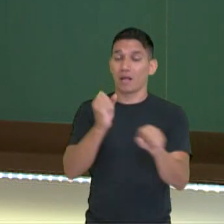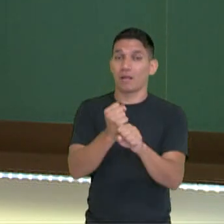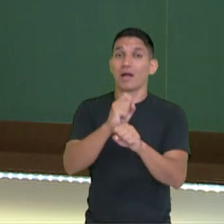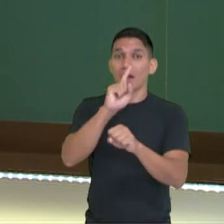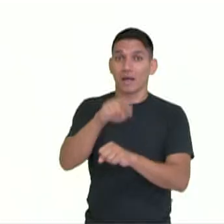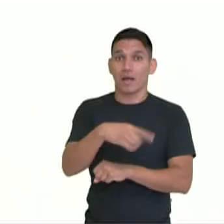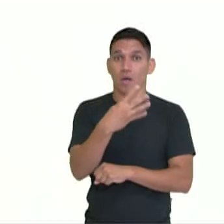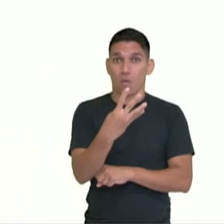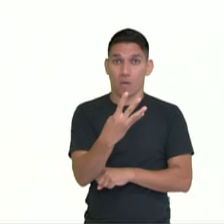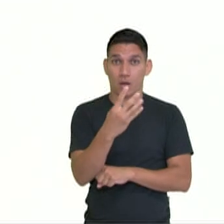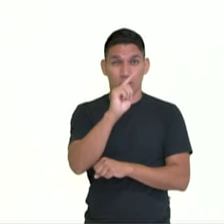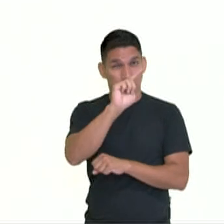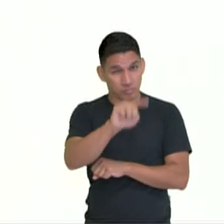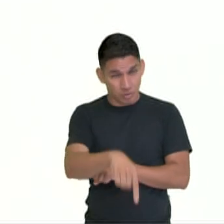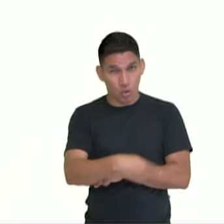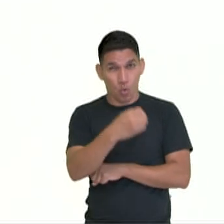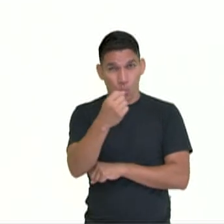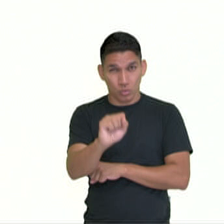R$